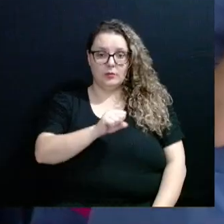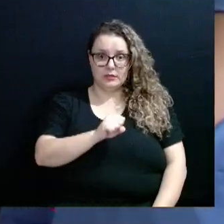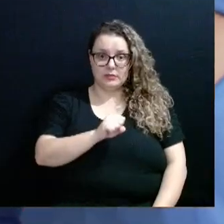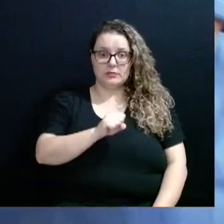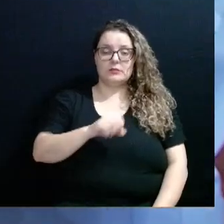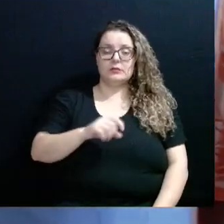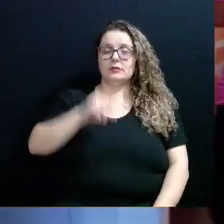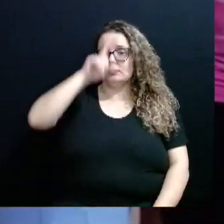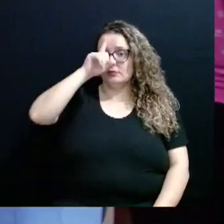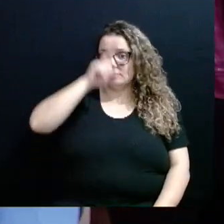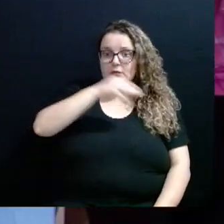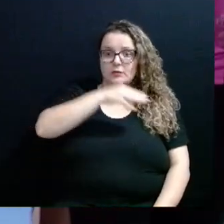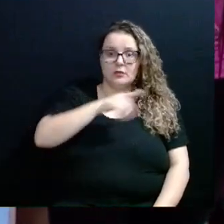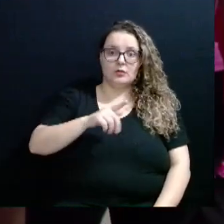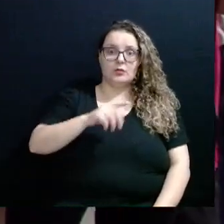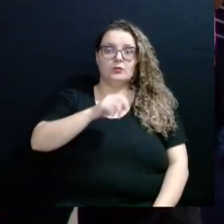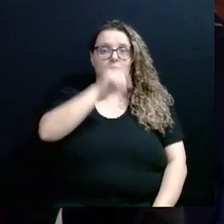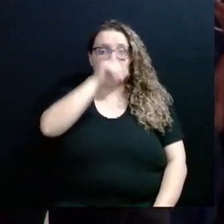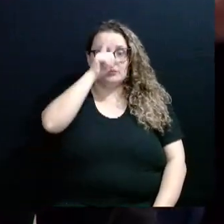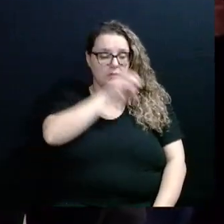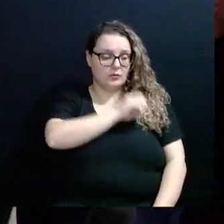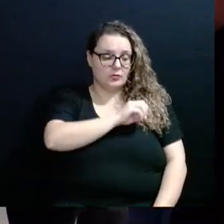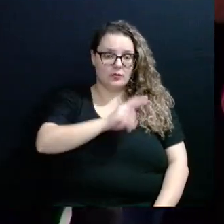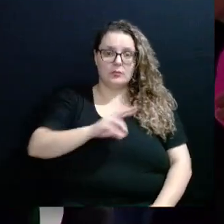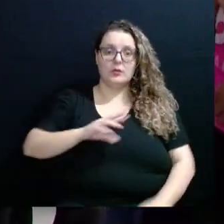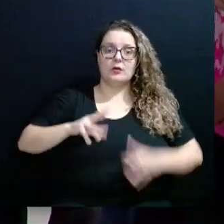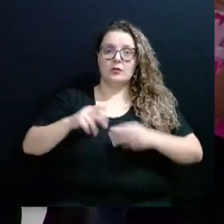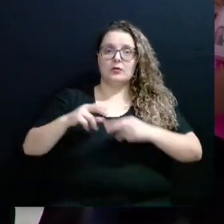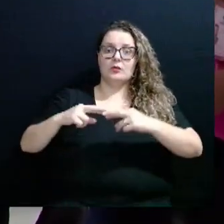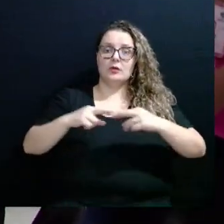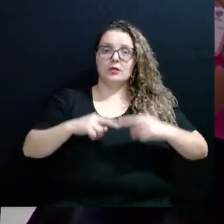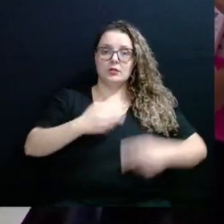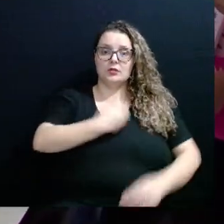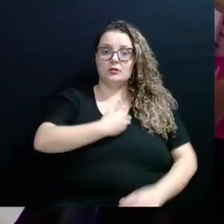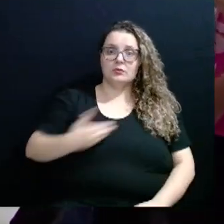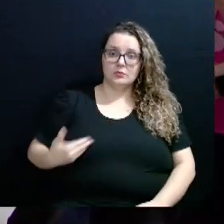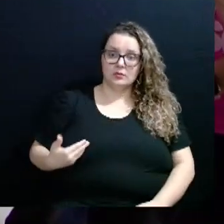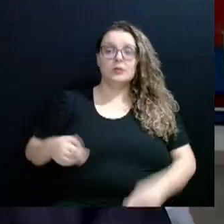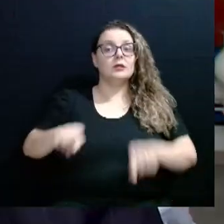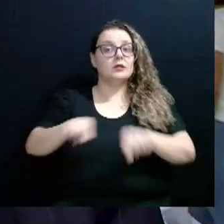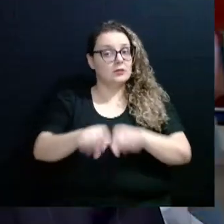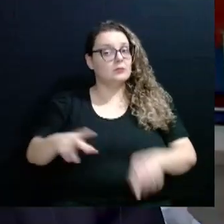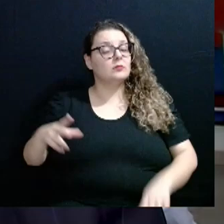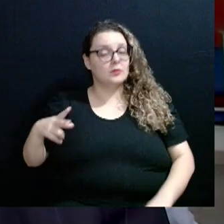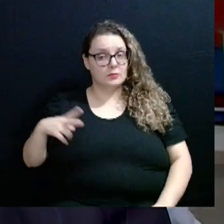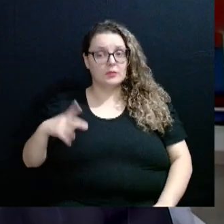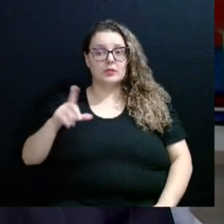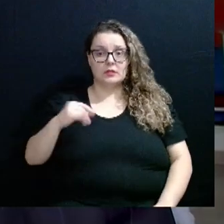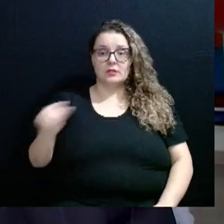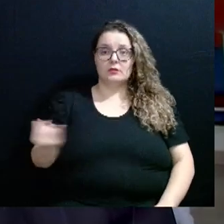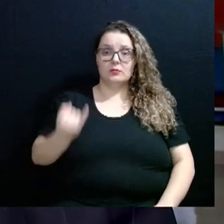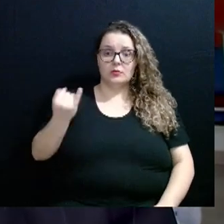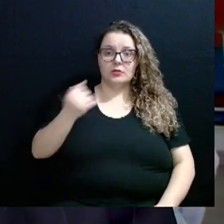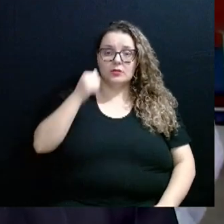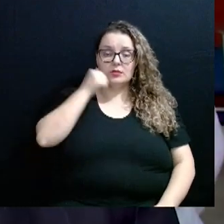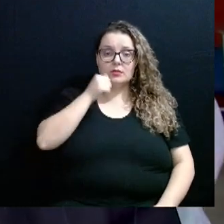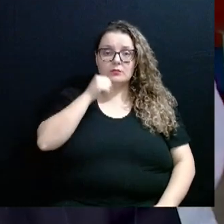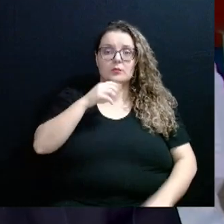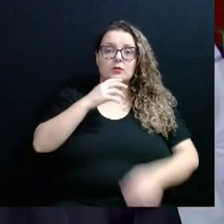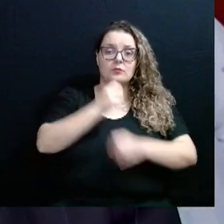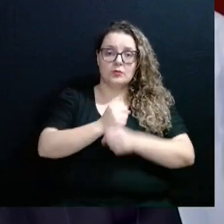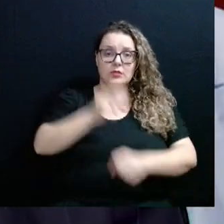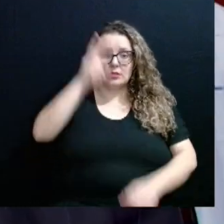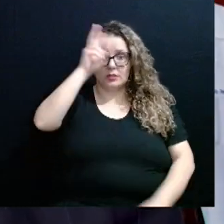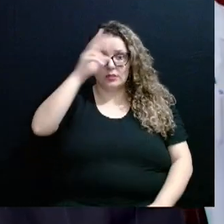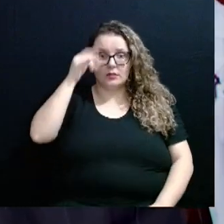Ouro Verde, enfim, toda a rede pública voltada e a rede privada também. Então é importante que as mulheres como um todo lembrem-se da prevenção.